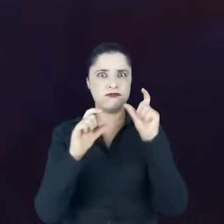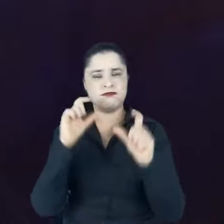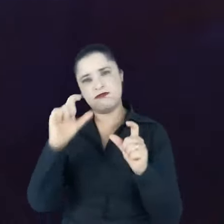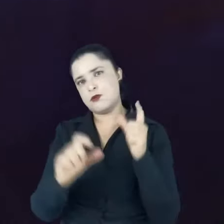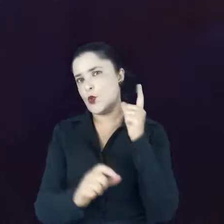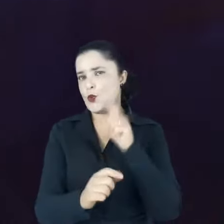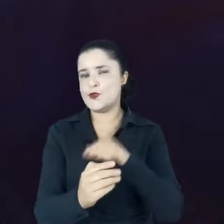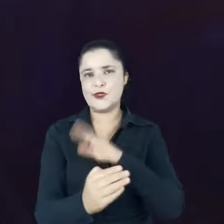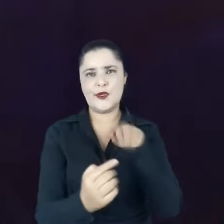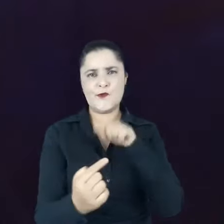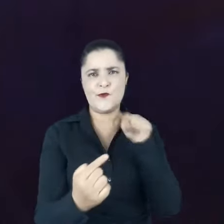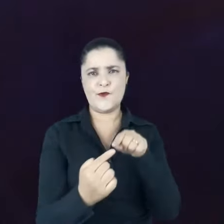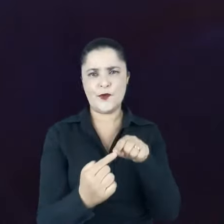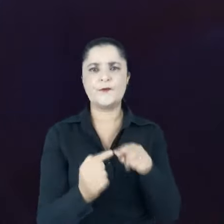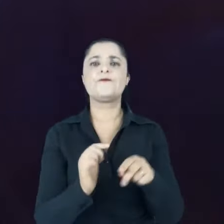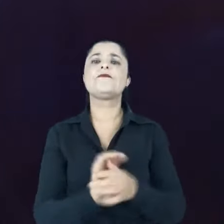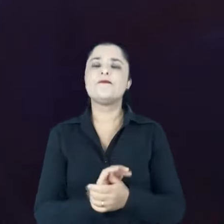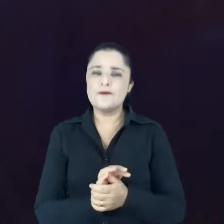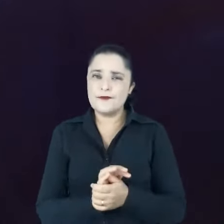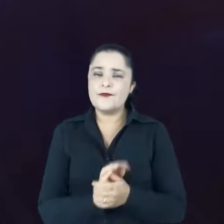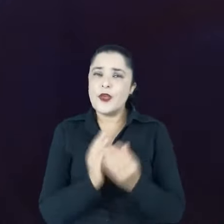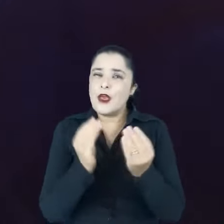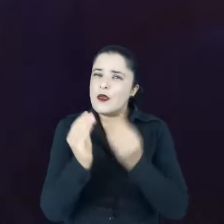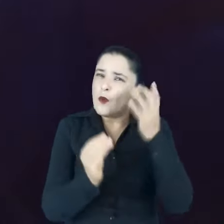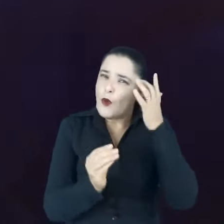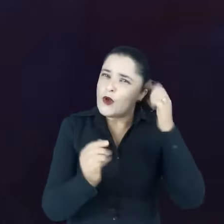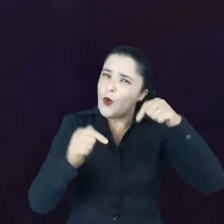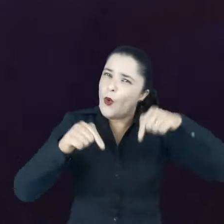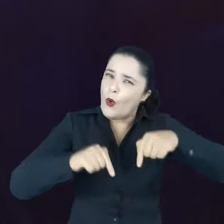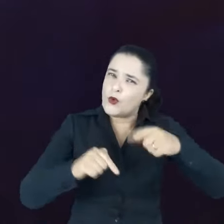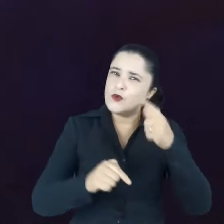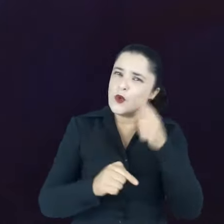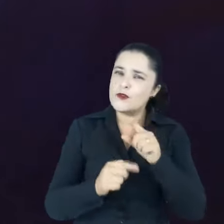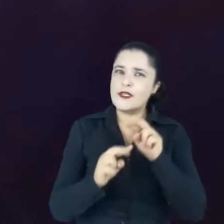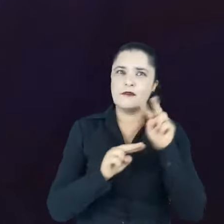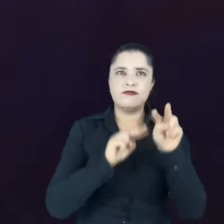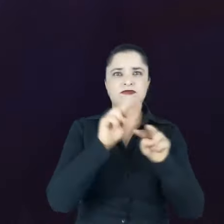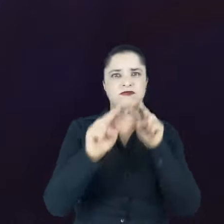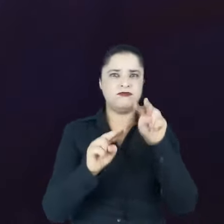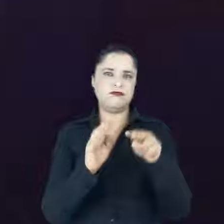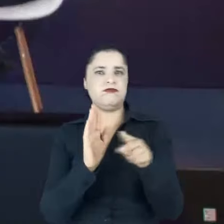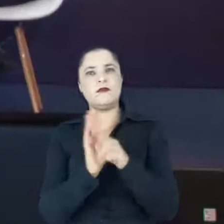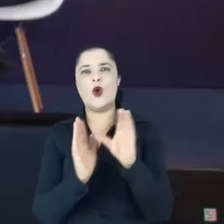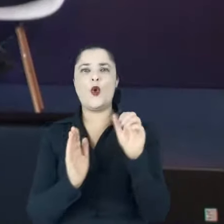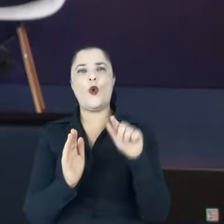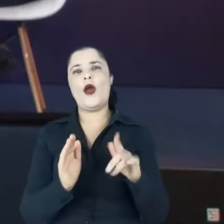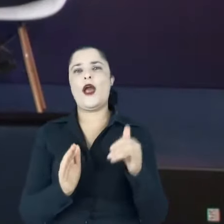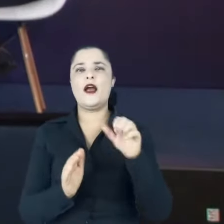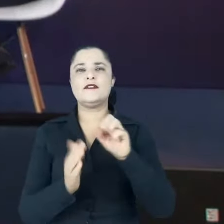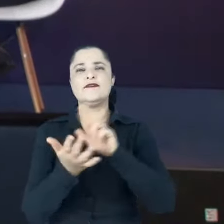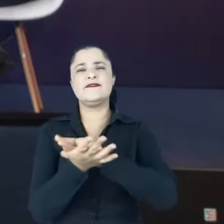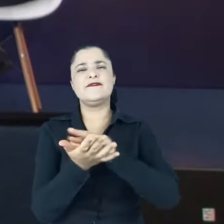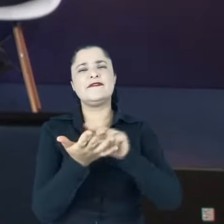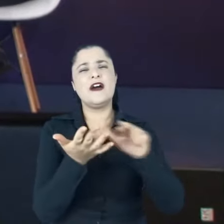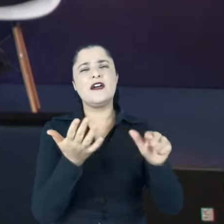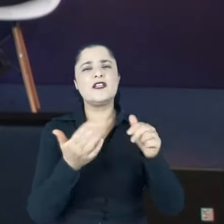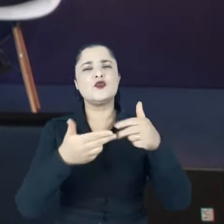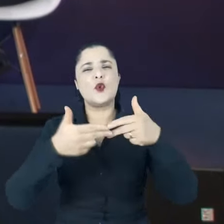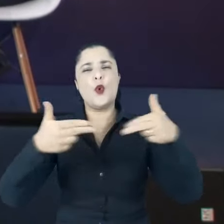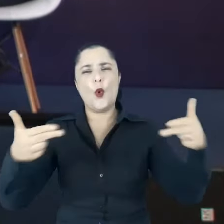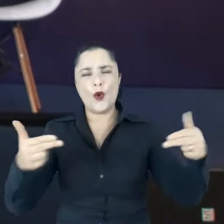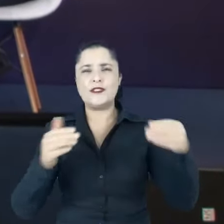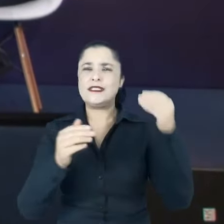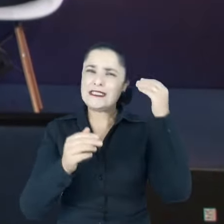core, e acho que hoje a gente consegue ver também na Comgás uma série de coisas que estão embedded, né, que estão dentro do